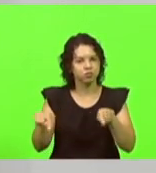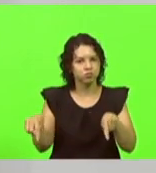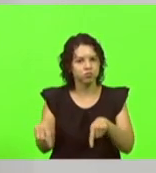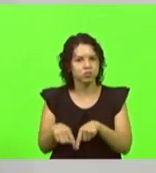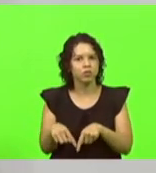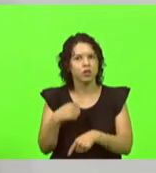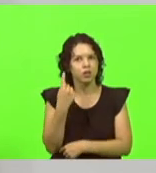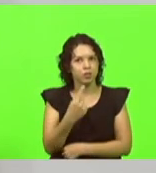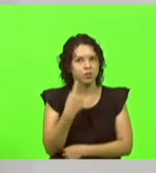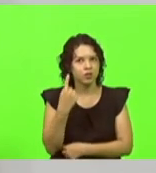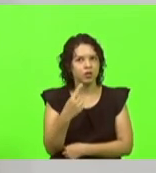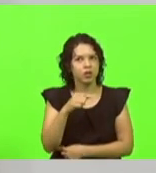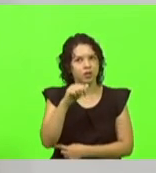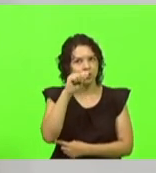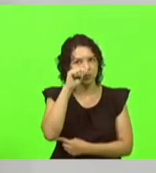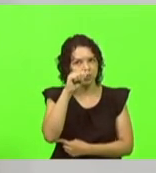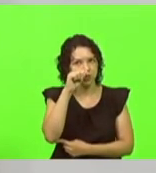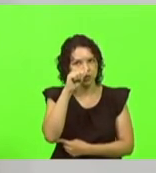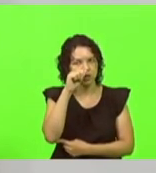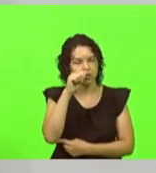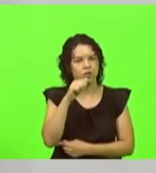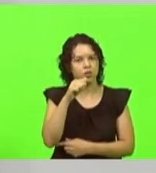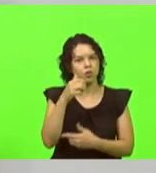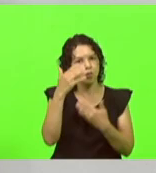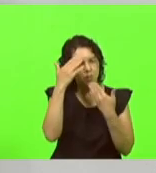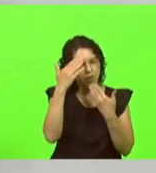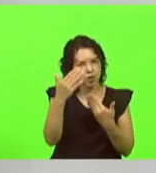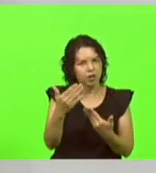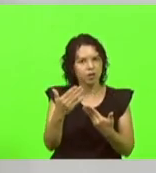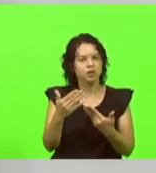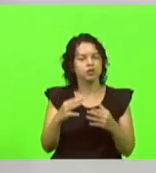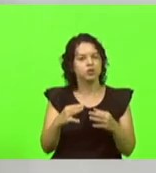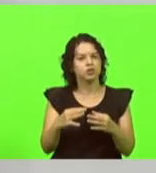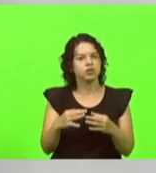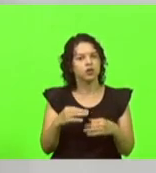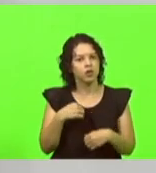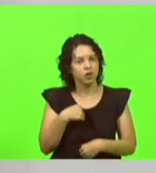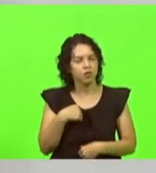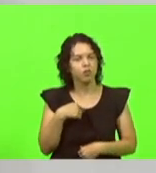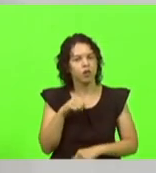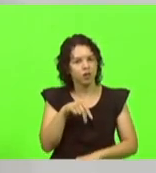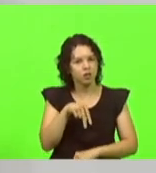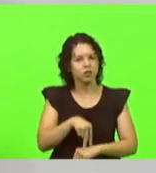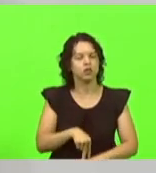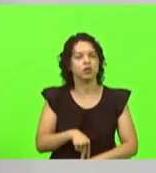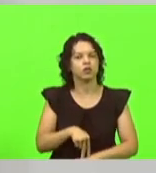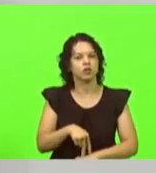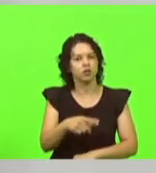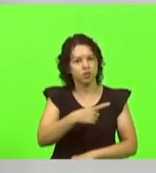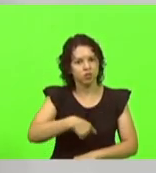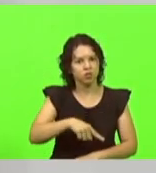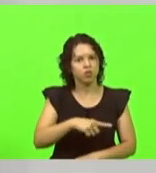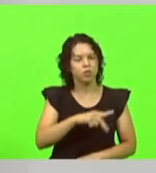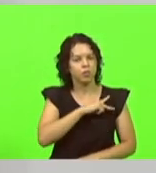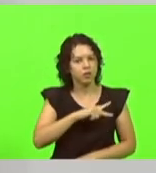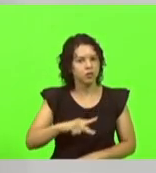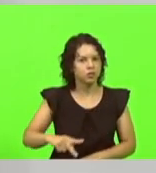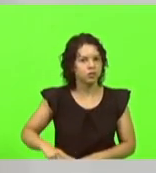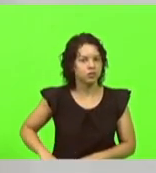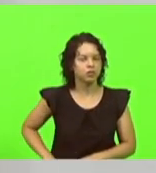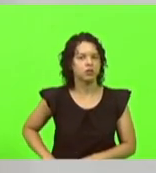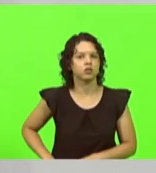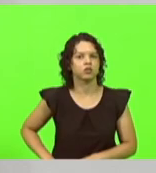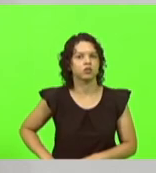deputado João Amin. Muito obrigado. Estamos aqui para ser o presidente